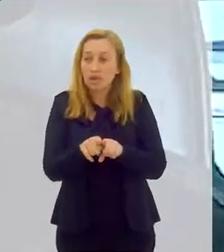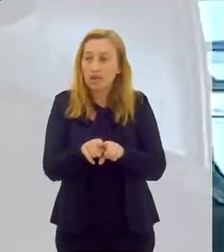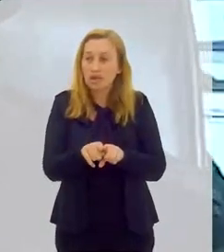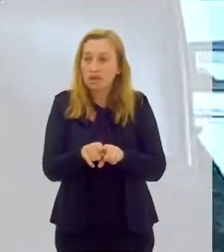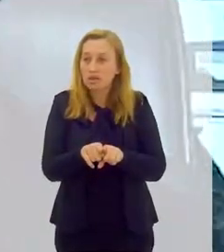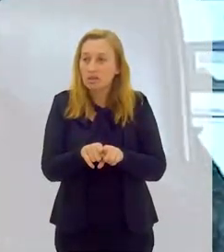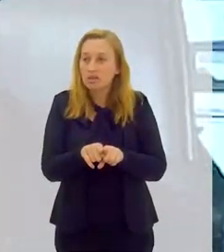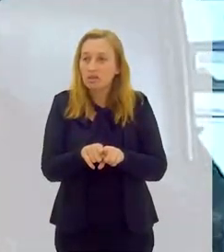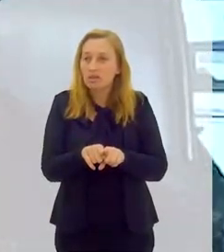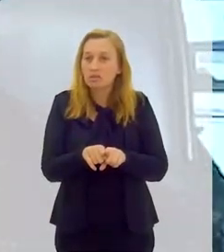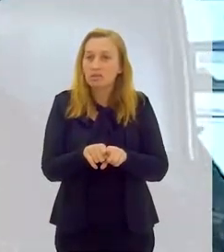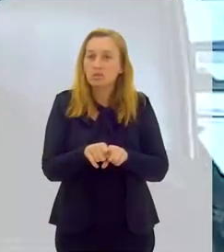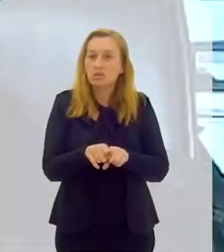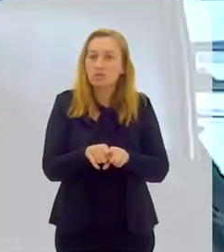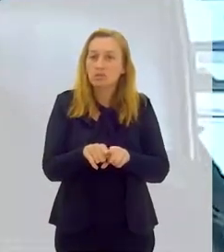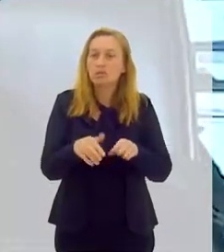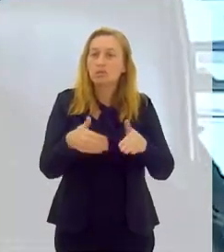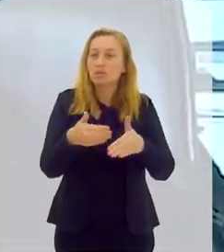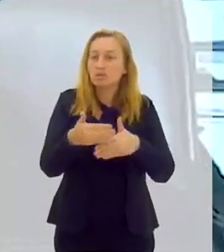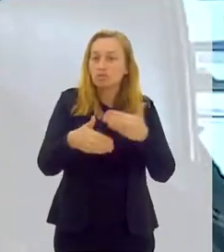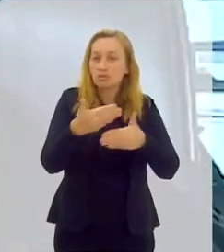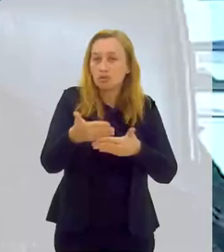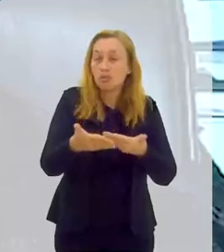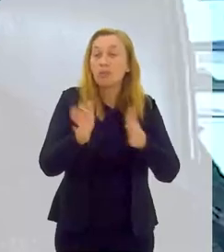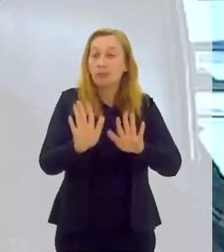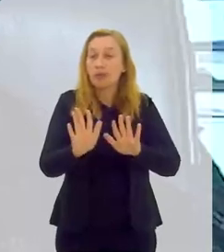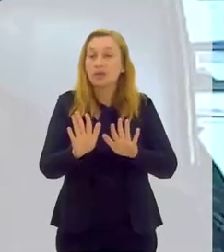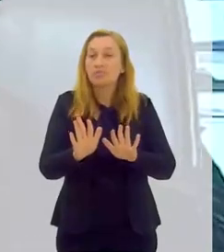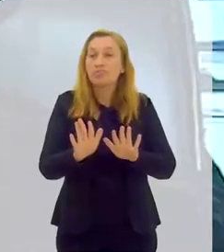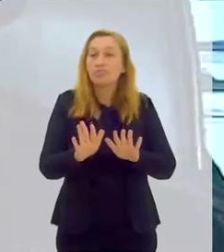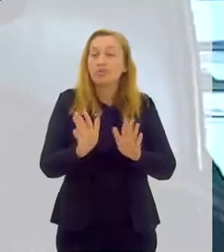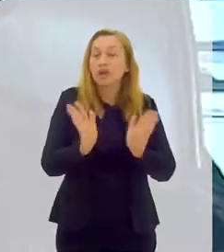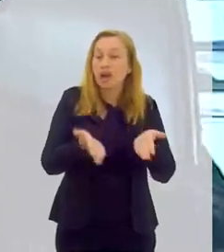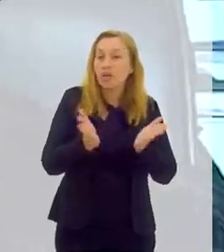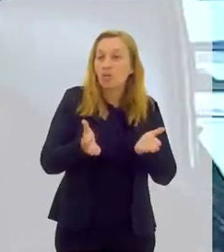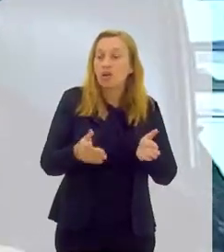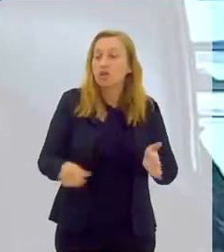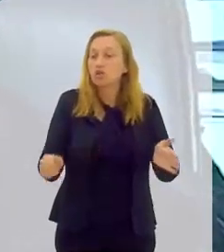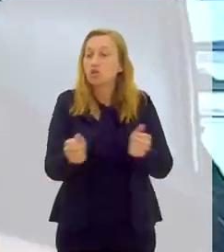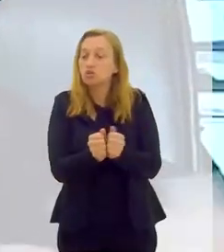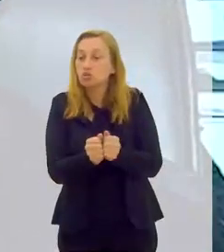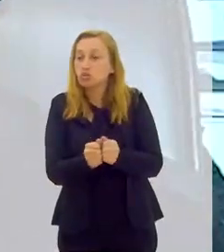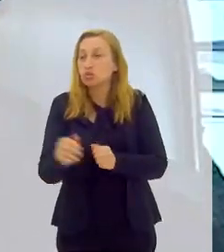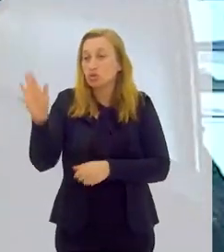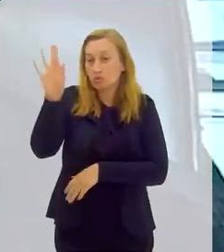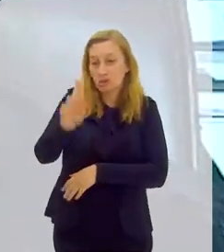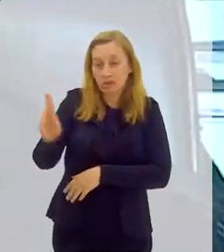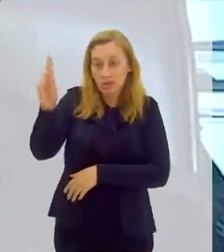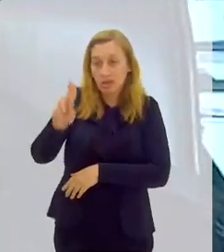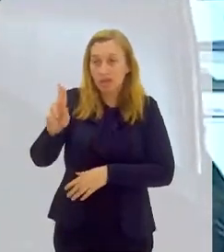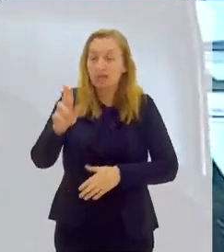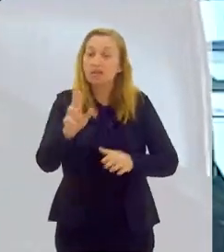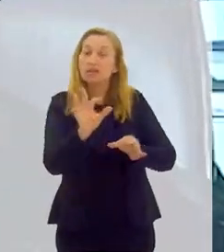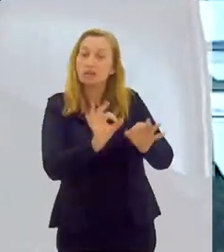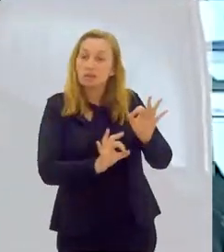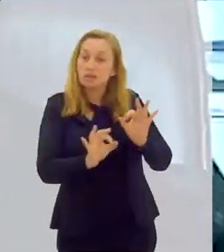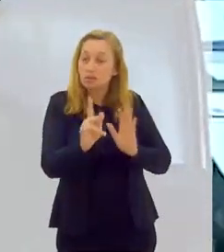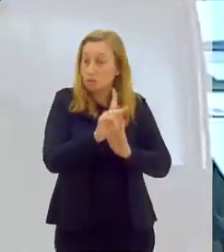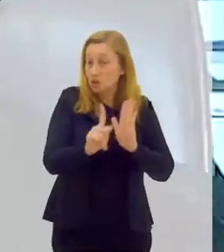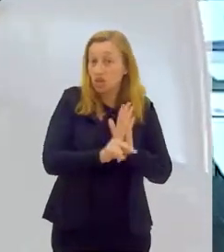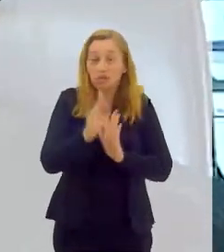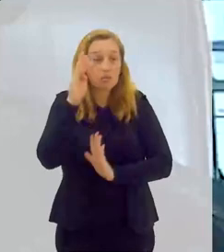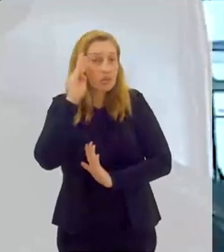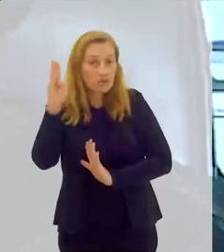a partir dele que a gente criou esse fundo. Agora, a participação das universidades, não só da gente, senão da UERJ, dentro desse